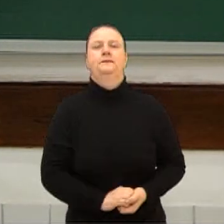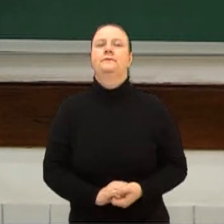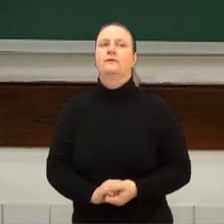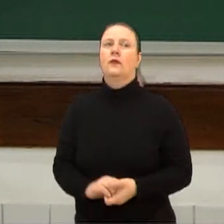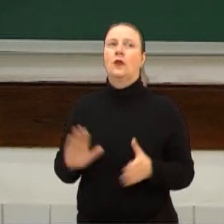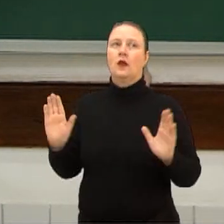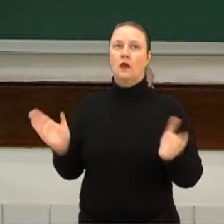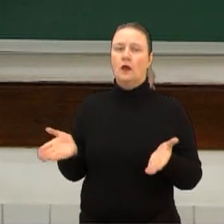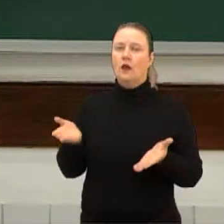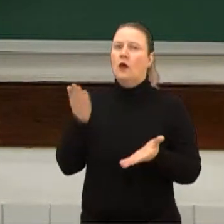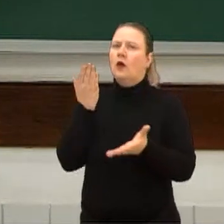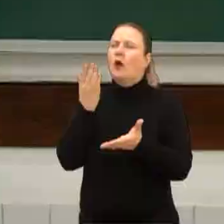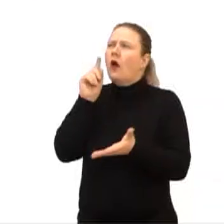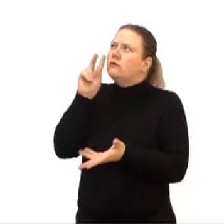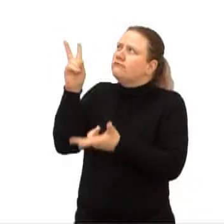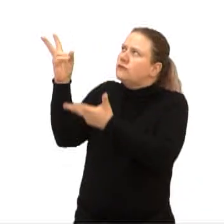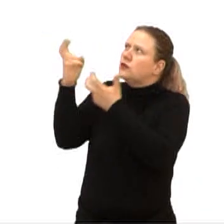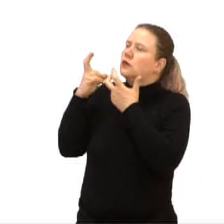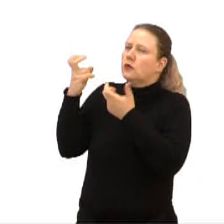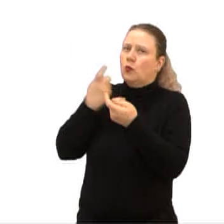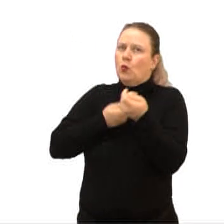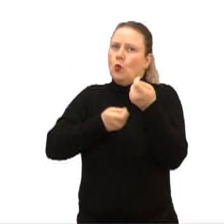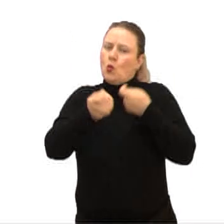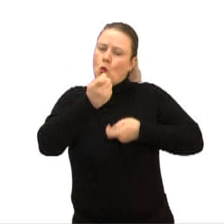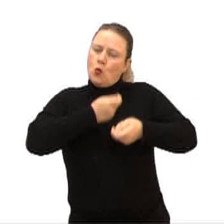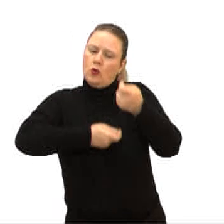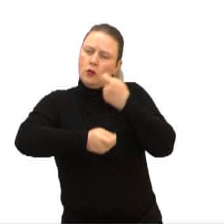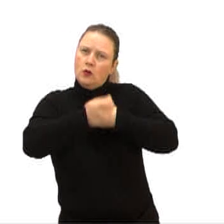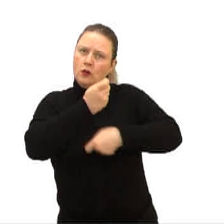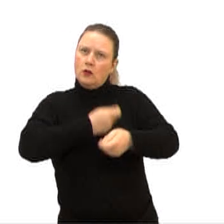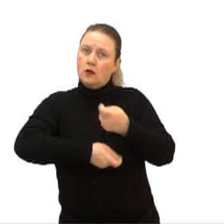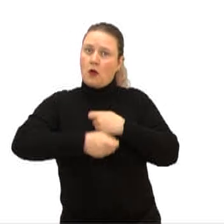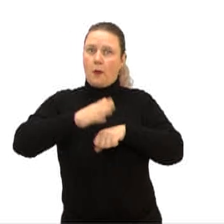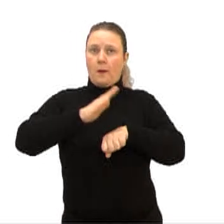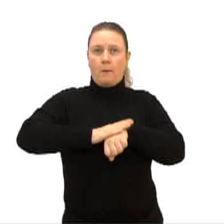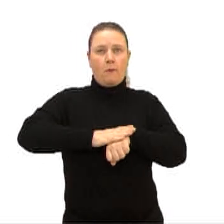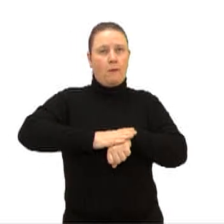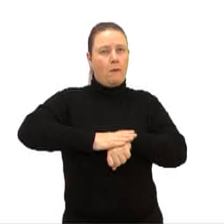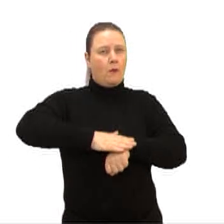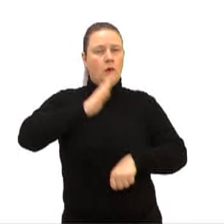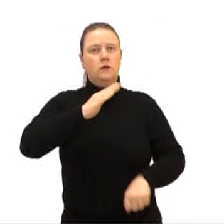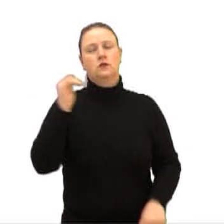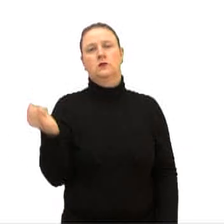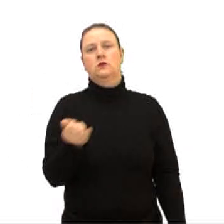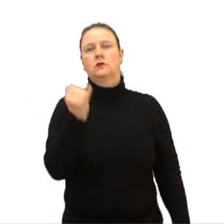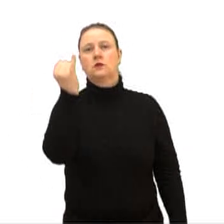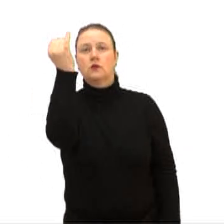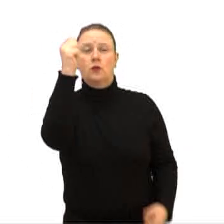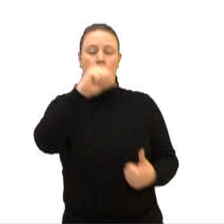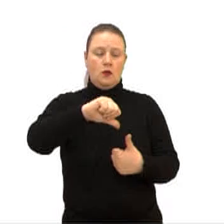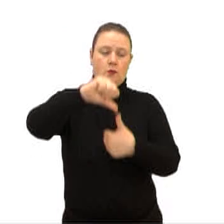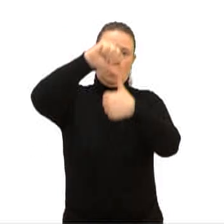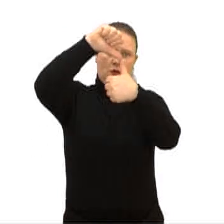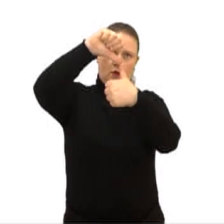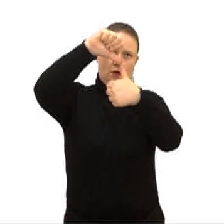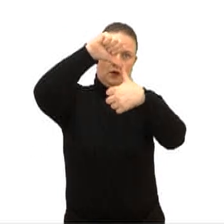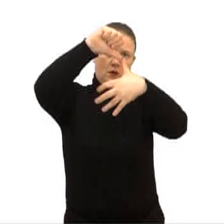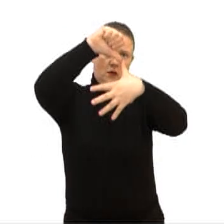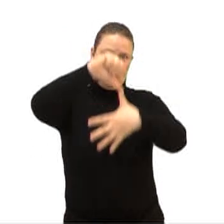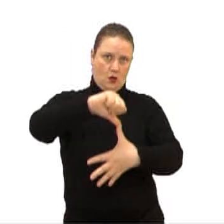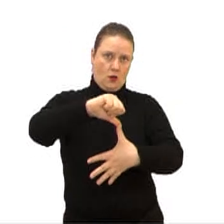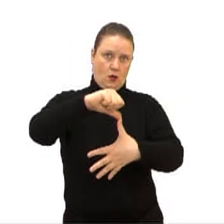ao aspecto econômico, puxamos logicamente o motor principal, tanto da América Central quanto da América do Sul, que